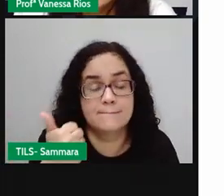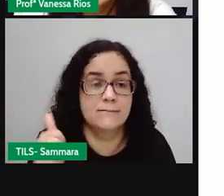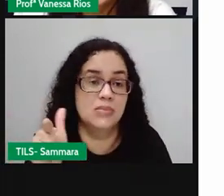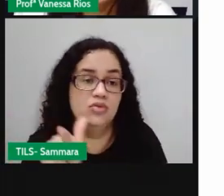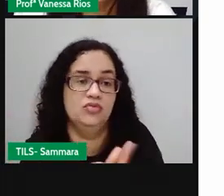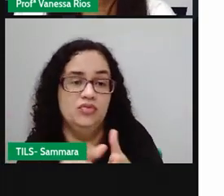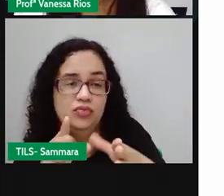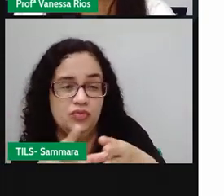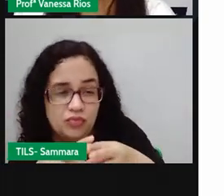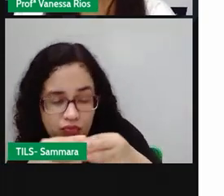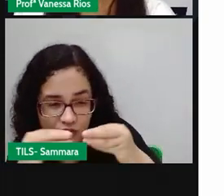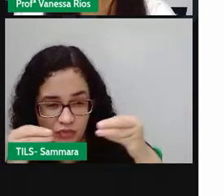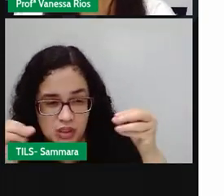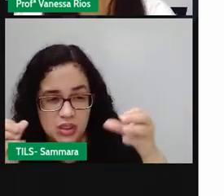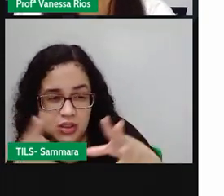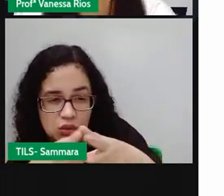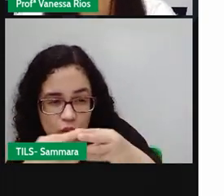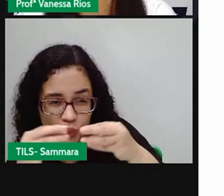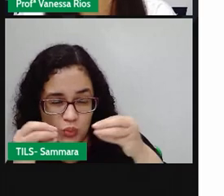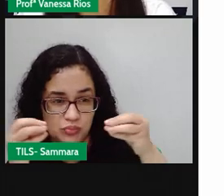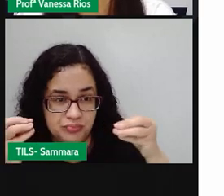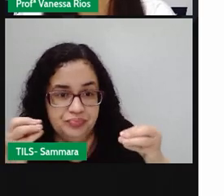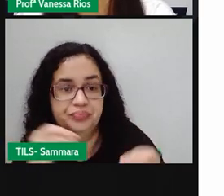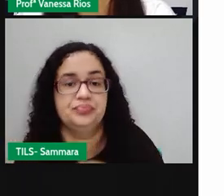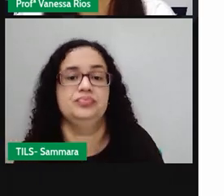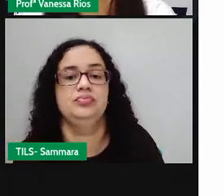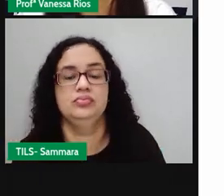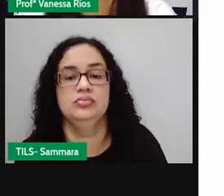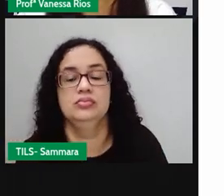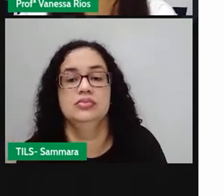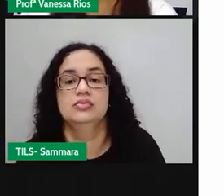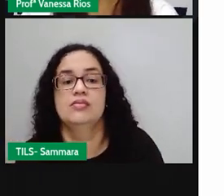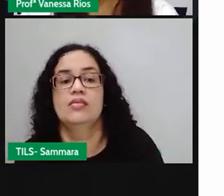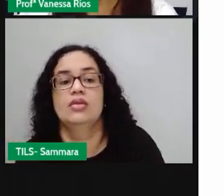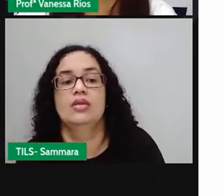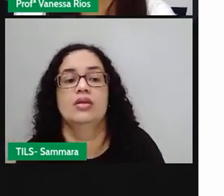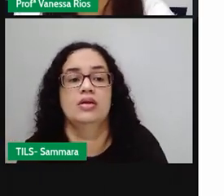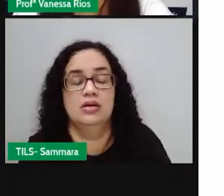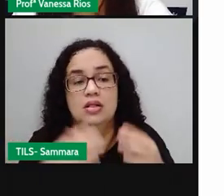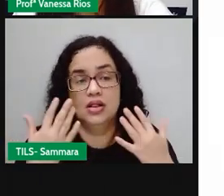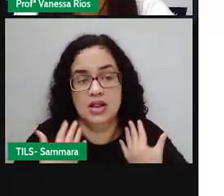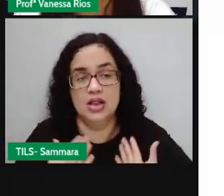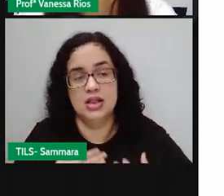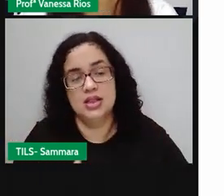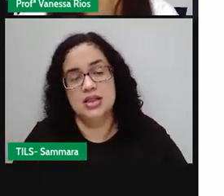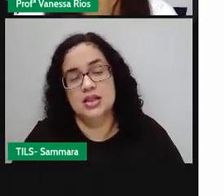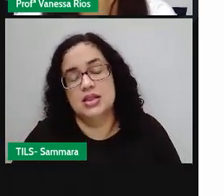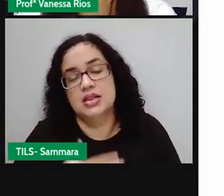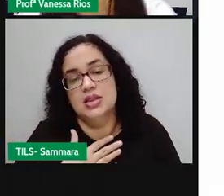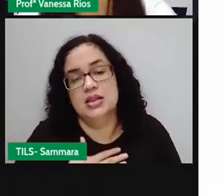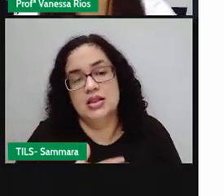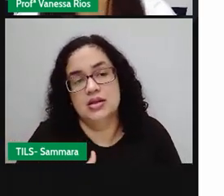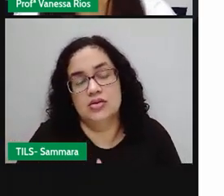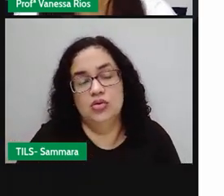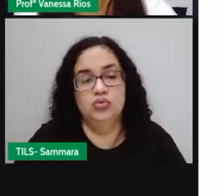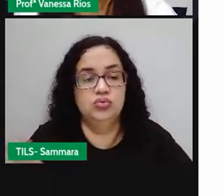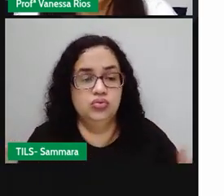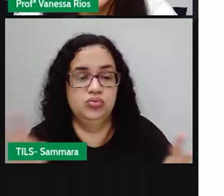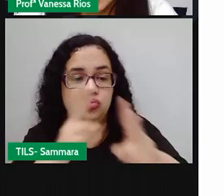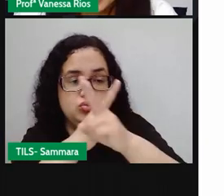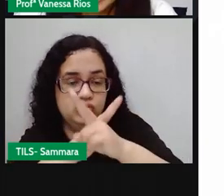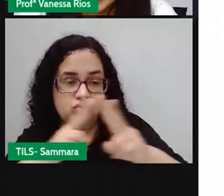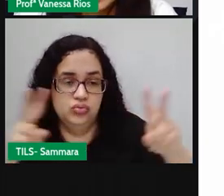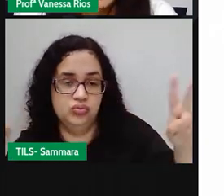mais fininho, né? Que é o papel de seda, né? Que é mais fininho. E aí vai permitir ela ficar mais leve e poder aí voar